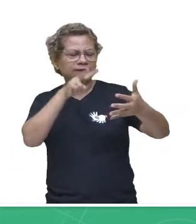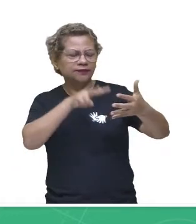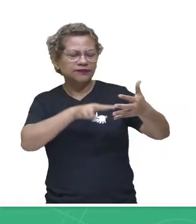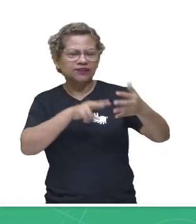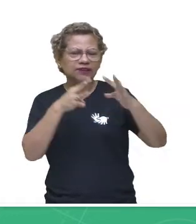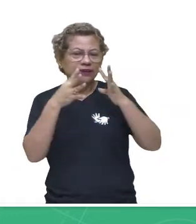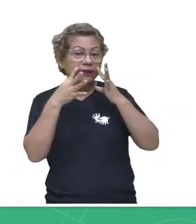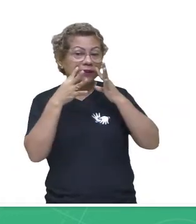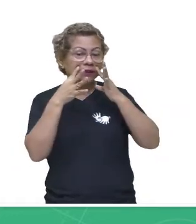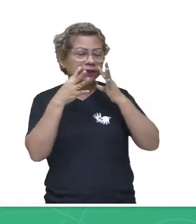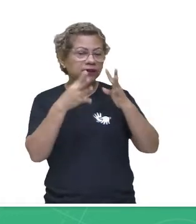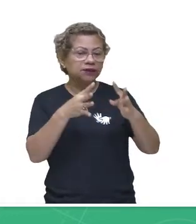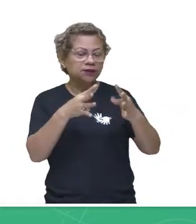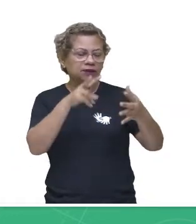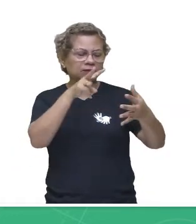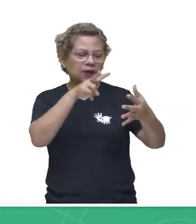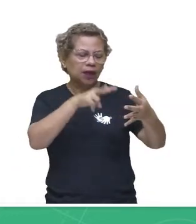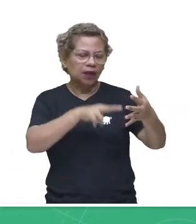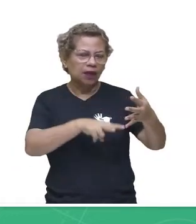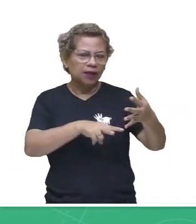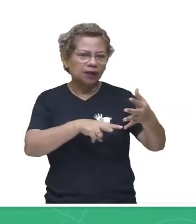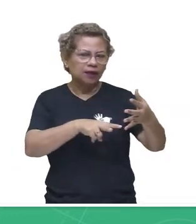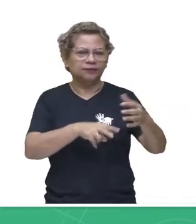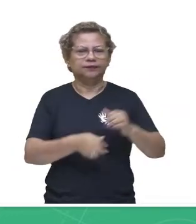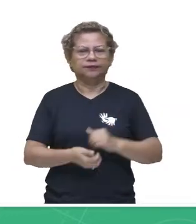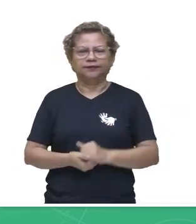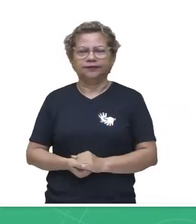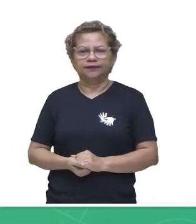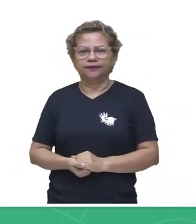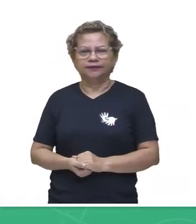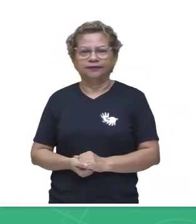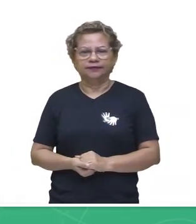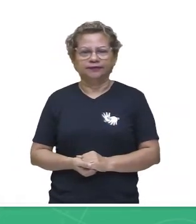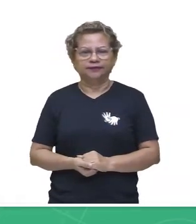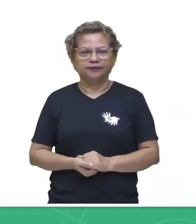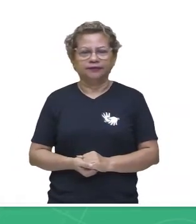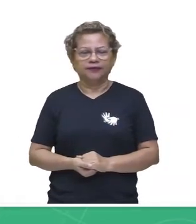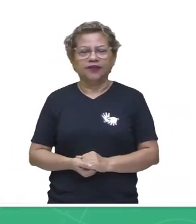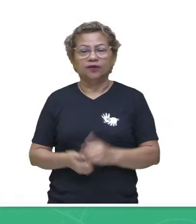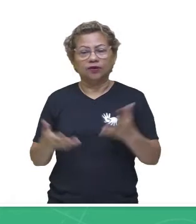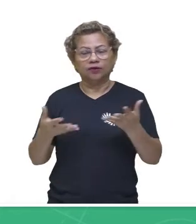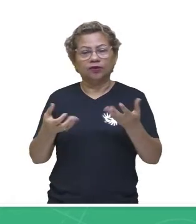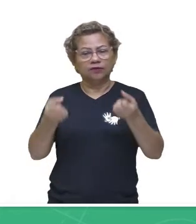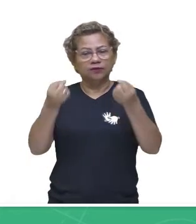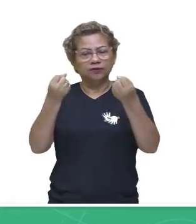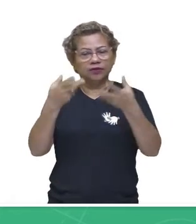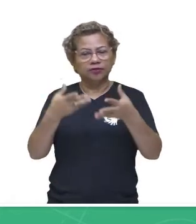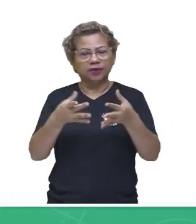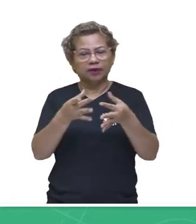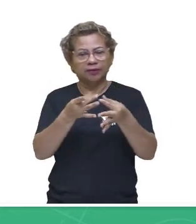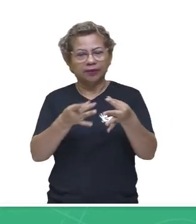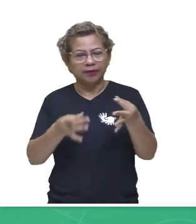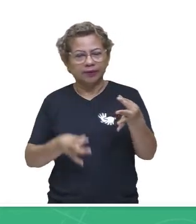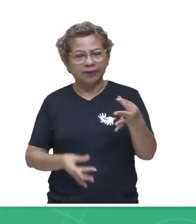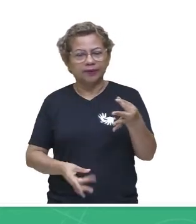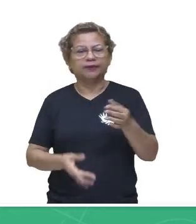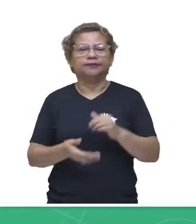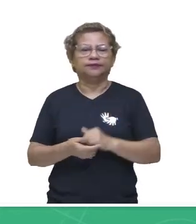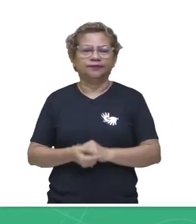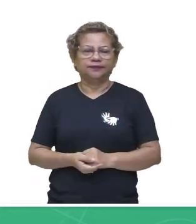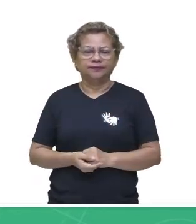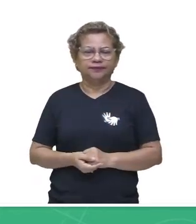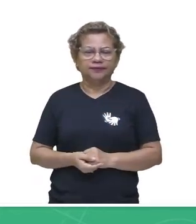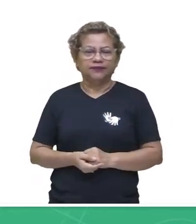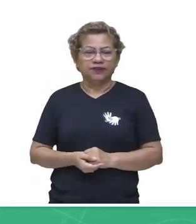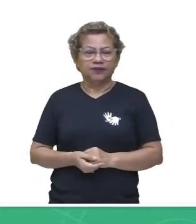falsa, depois mais uma verdadeira e outra falsa. Na explicação diz o seguinte, vamos lá. A filosofia medieval tentou conciliar a religião